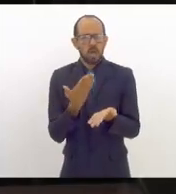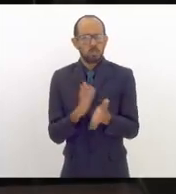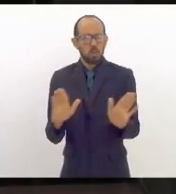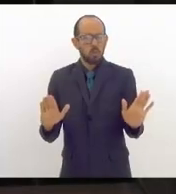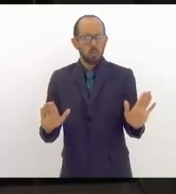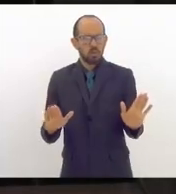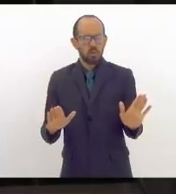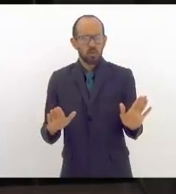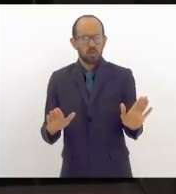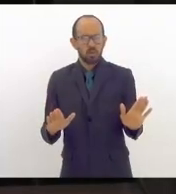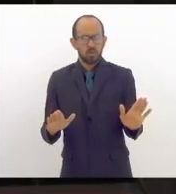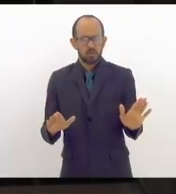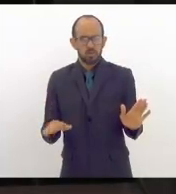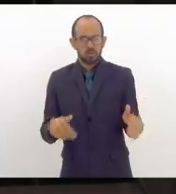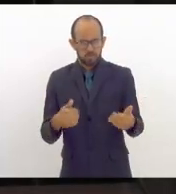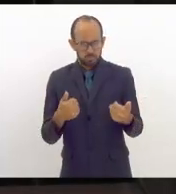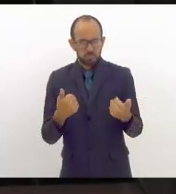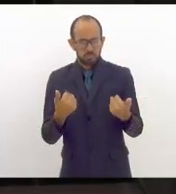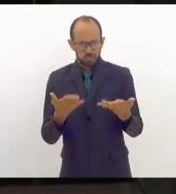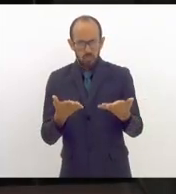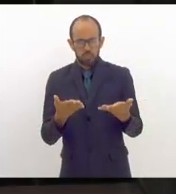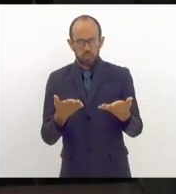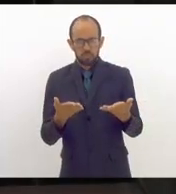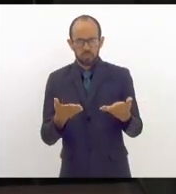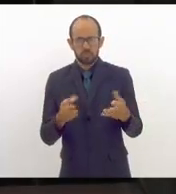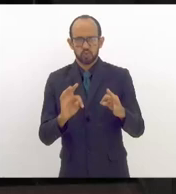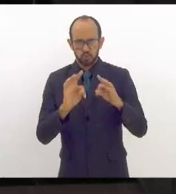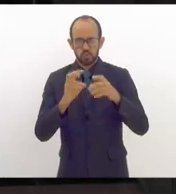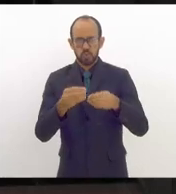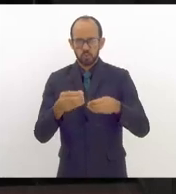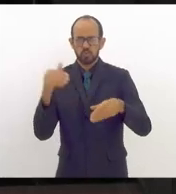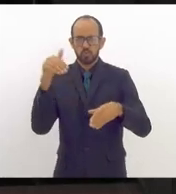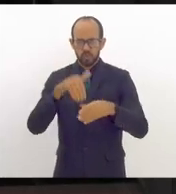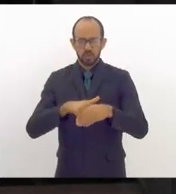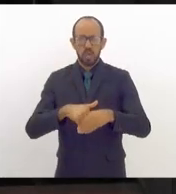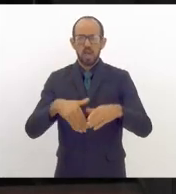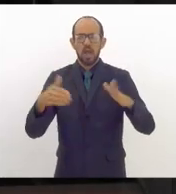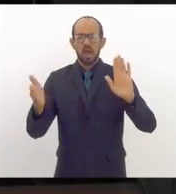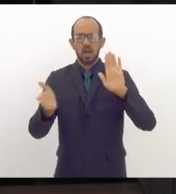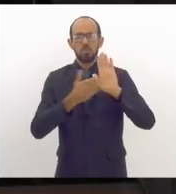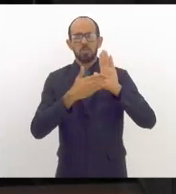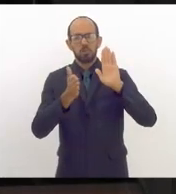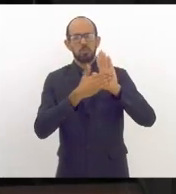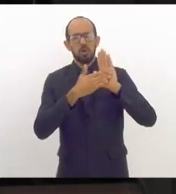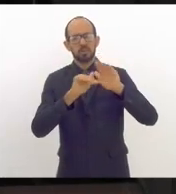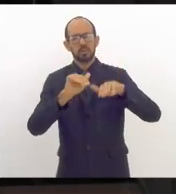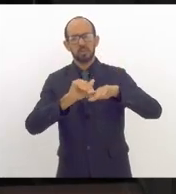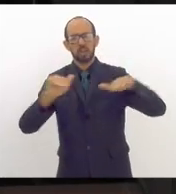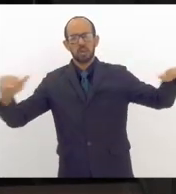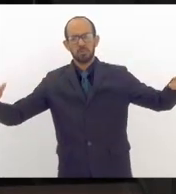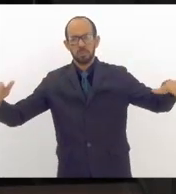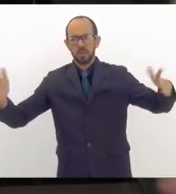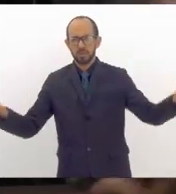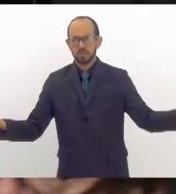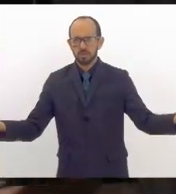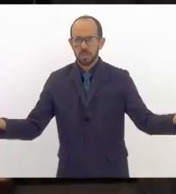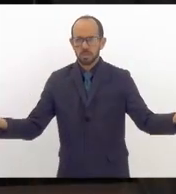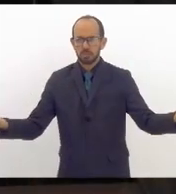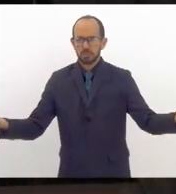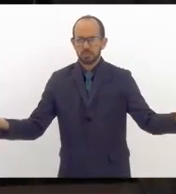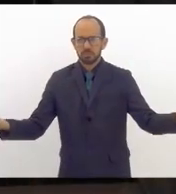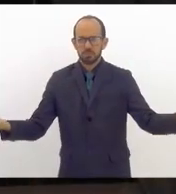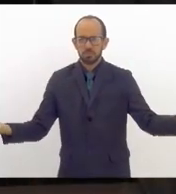vamos todos votar exatamente favorável a proposta que está na mesa para a discussão e